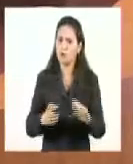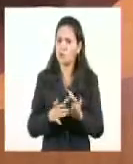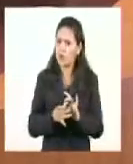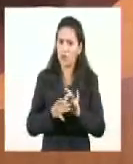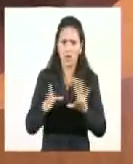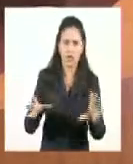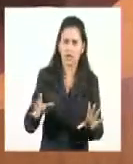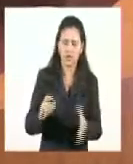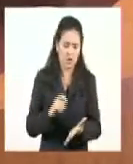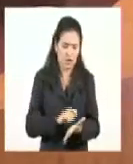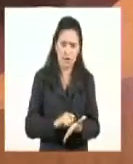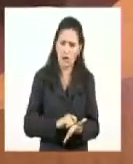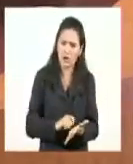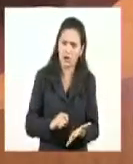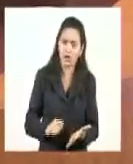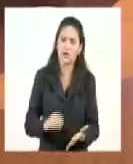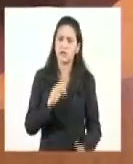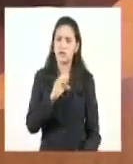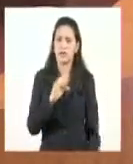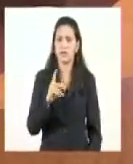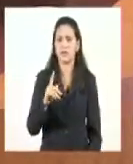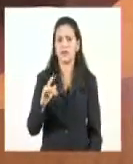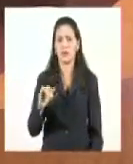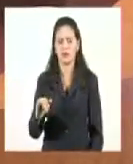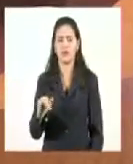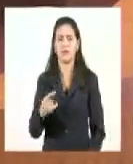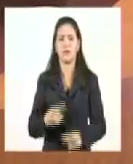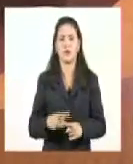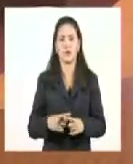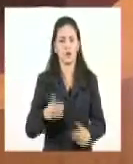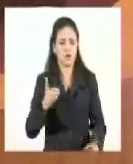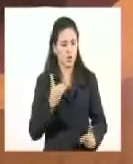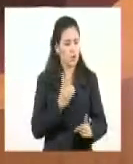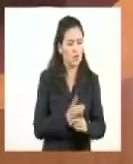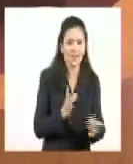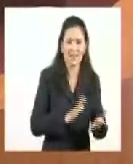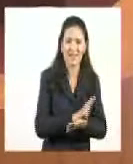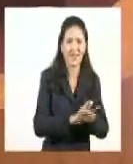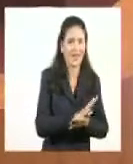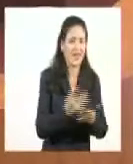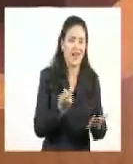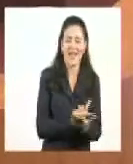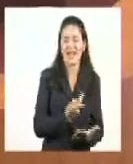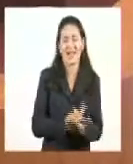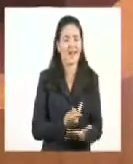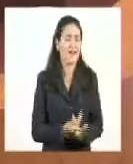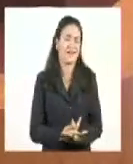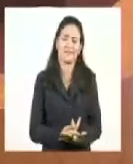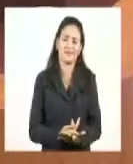assinatura para CPI, porque não vão encontrar nada e vão dar com os burros na água.